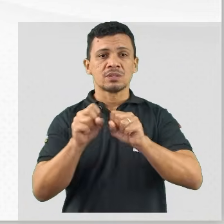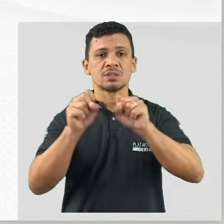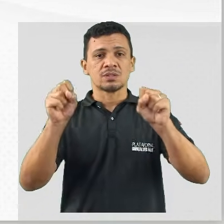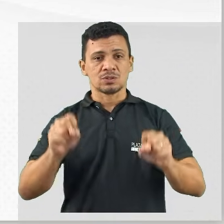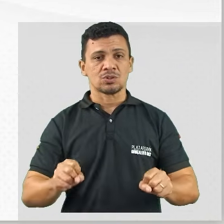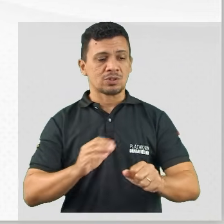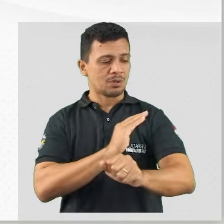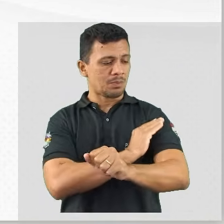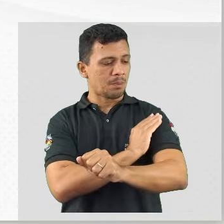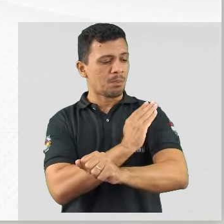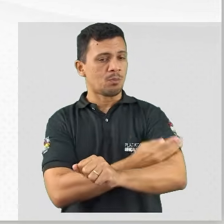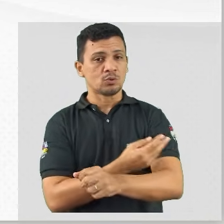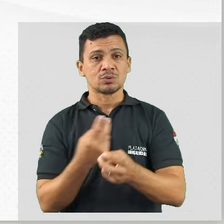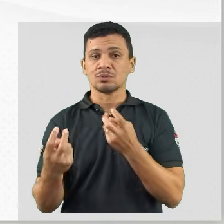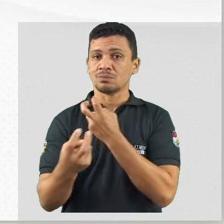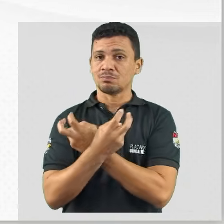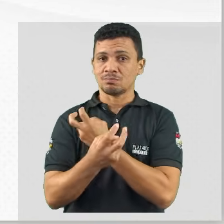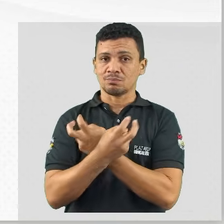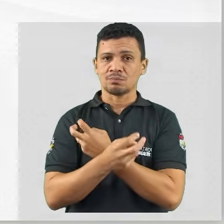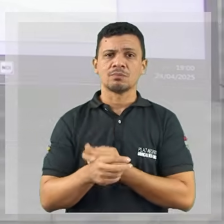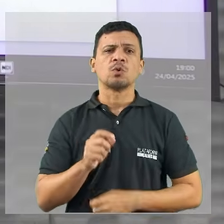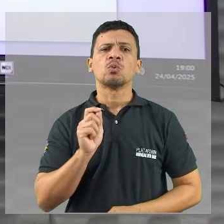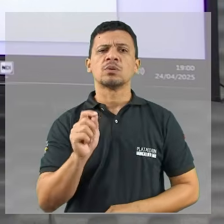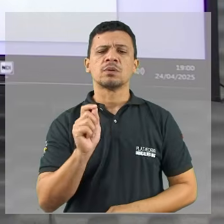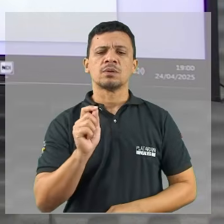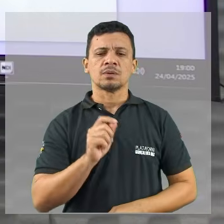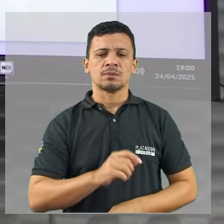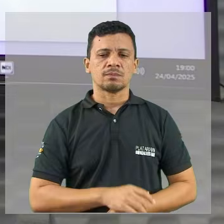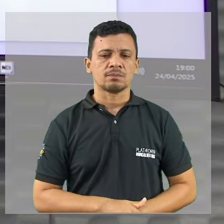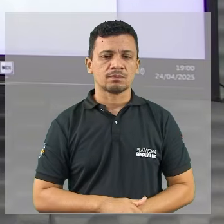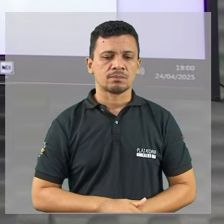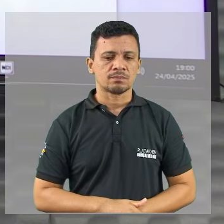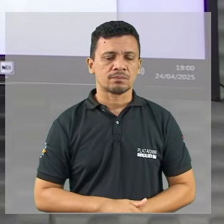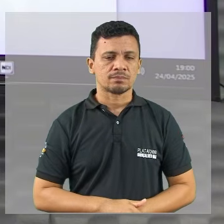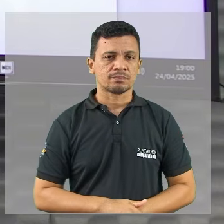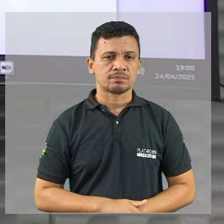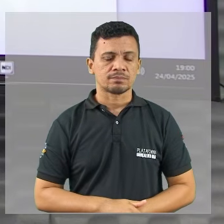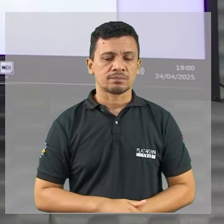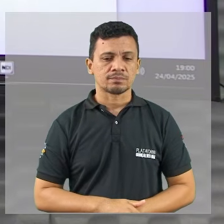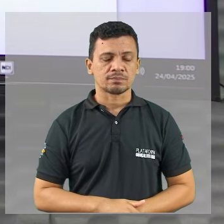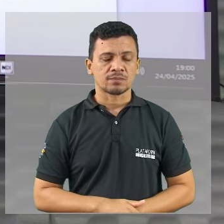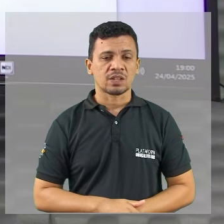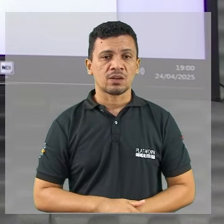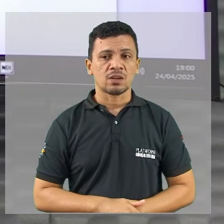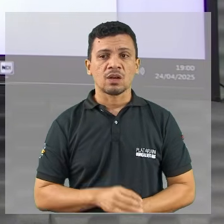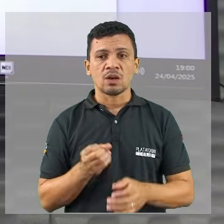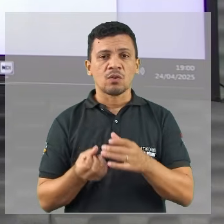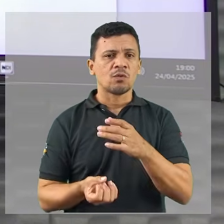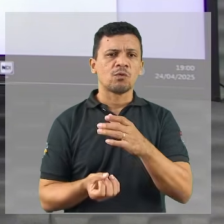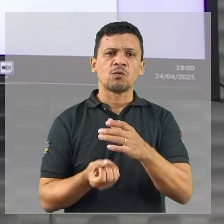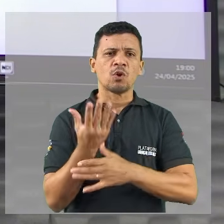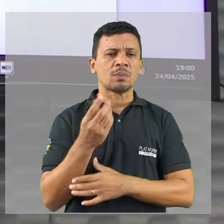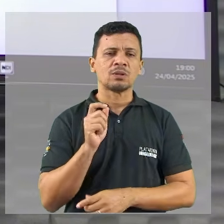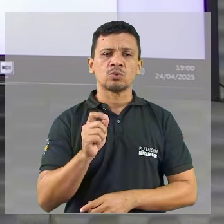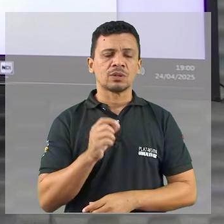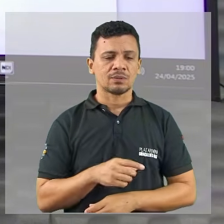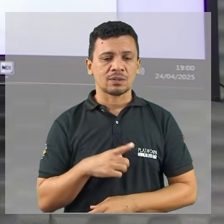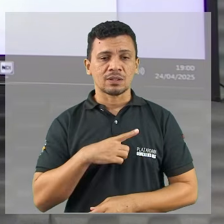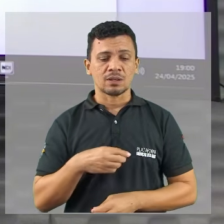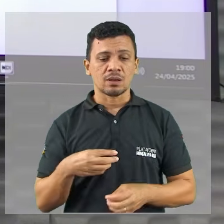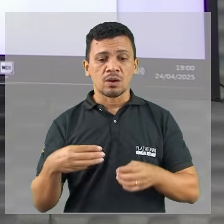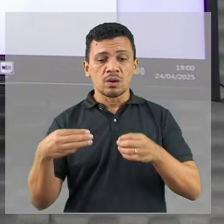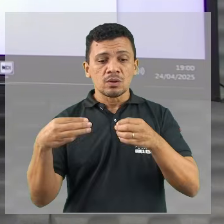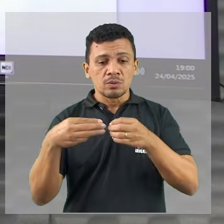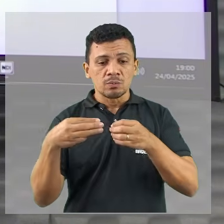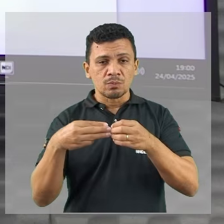músculo-esquelético. Então, o músculo, ele vai ser formado por células cilíndricas, ó, que